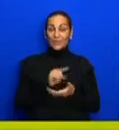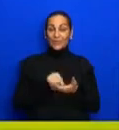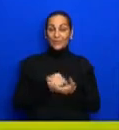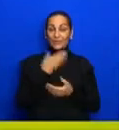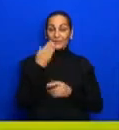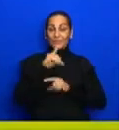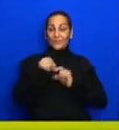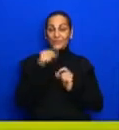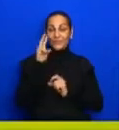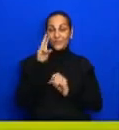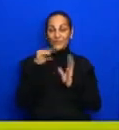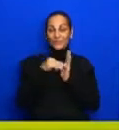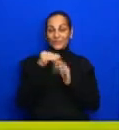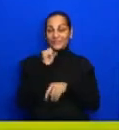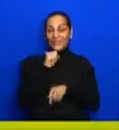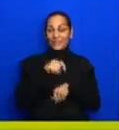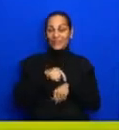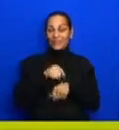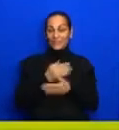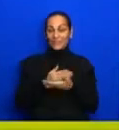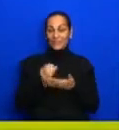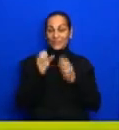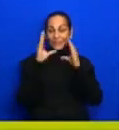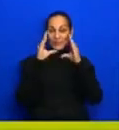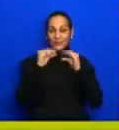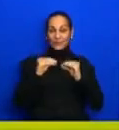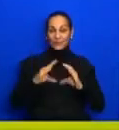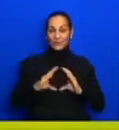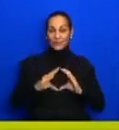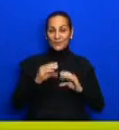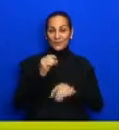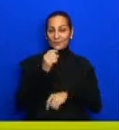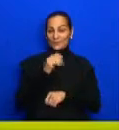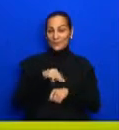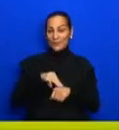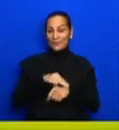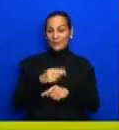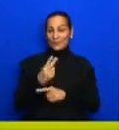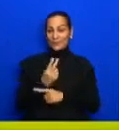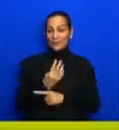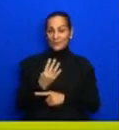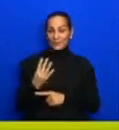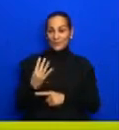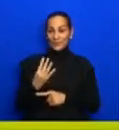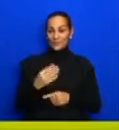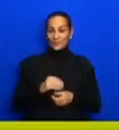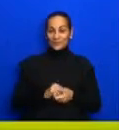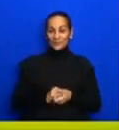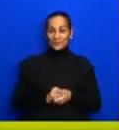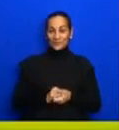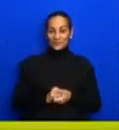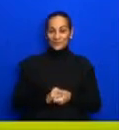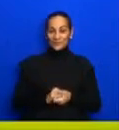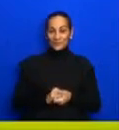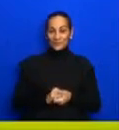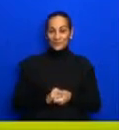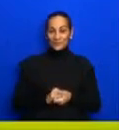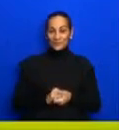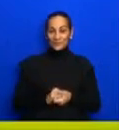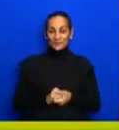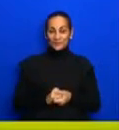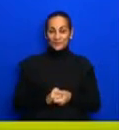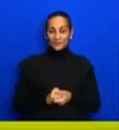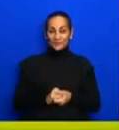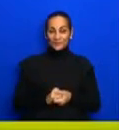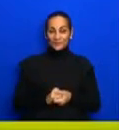Loto Fácil com sorteios de segunda a sábado a partir das 8 da noite. Bola marrom 24. Marrom número 24.